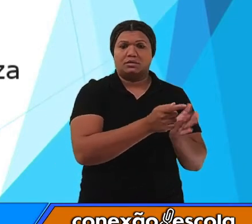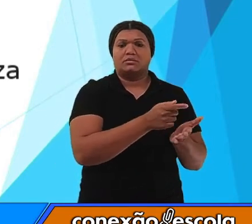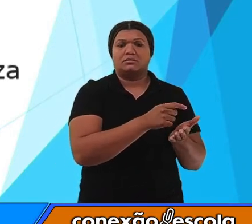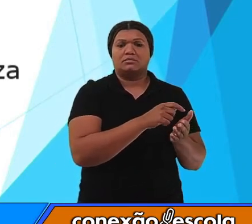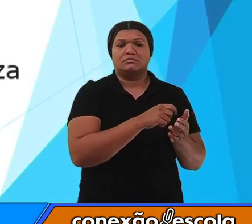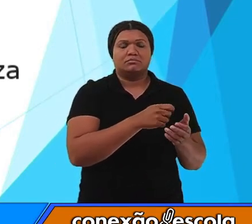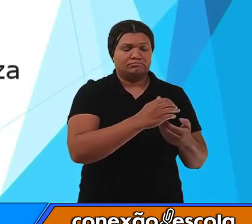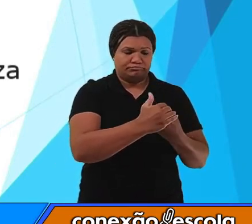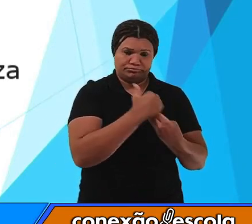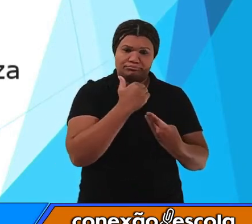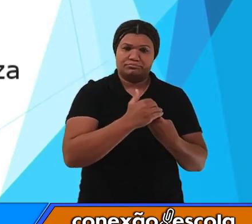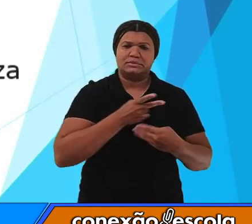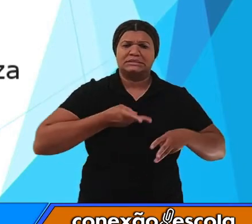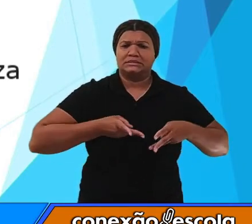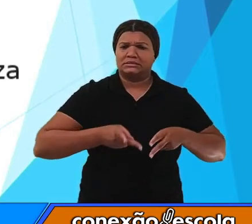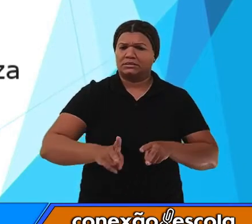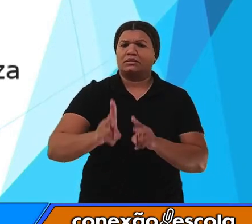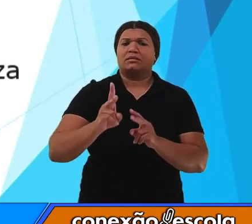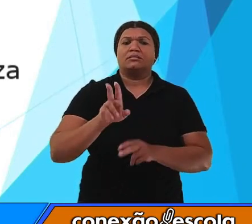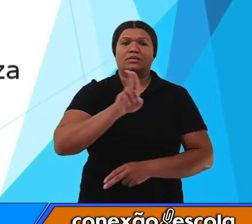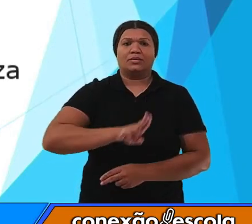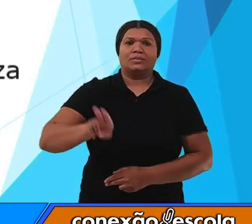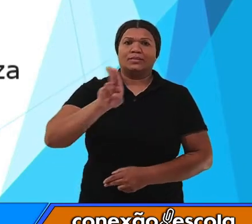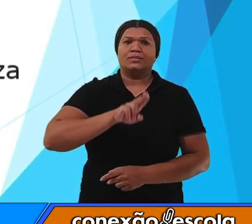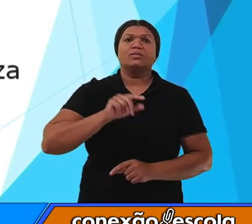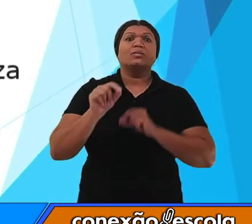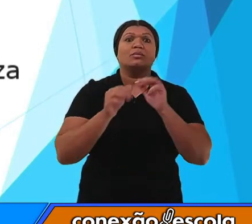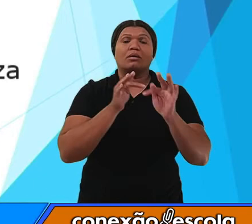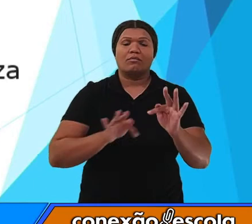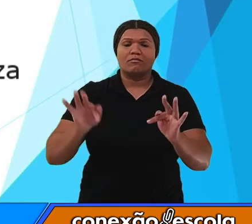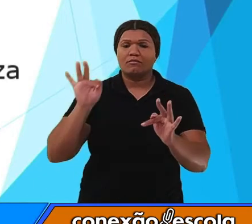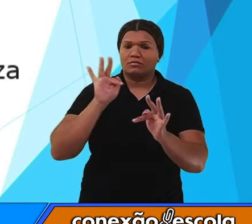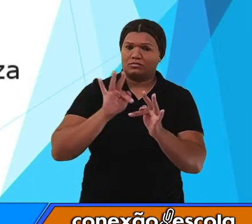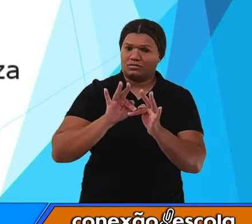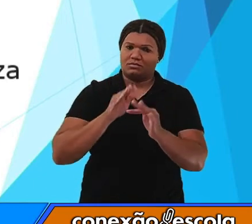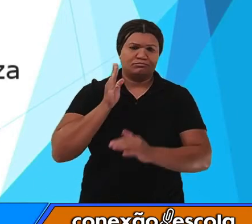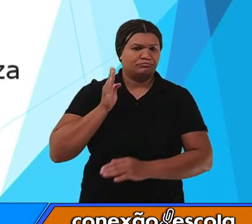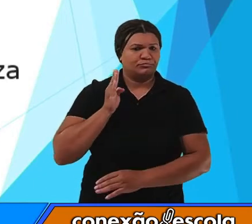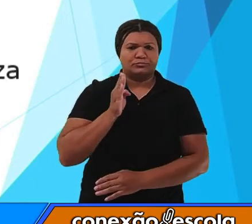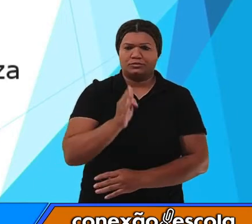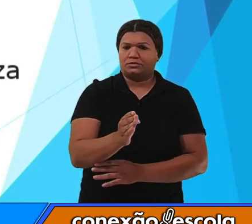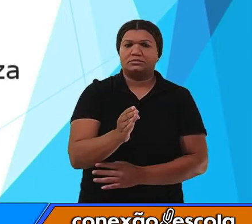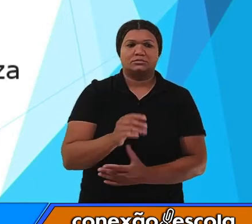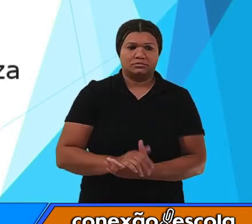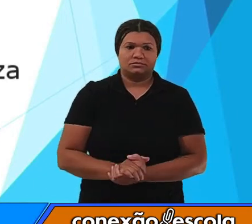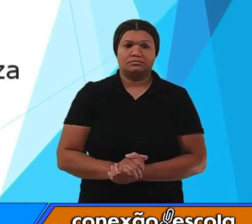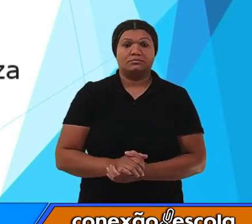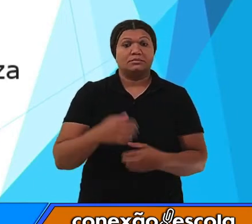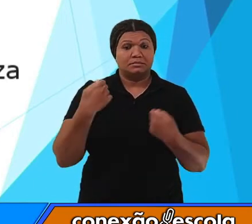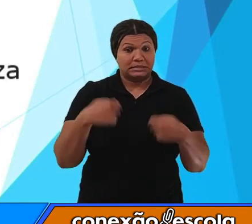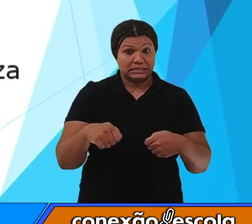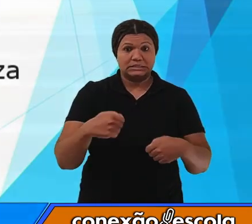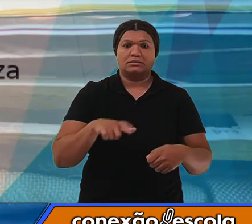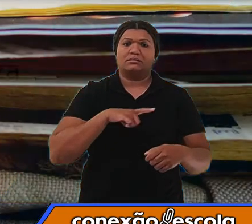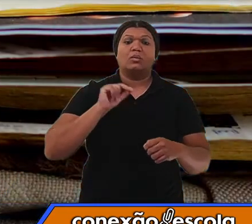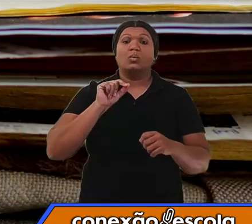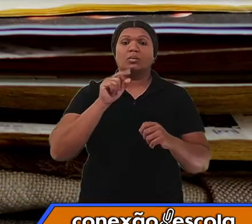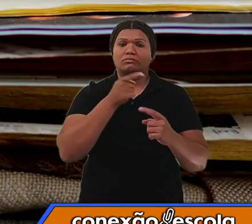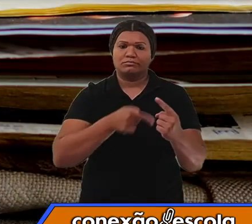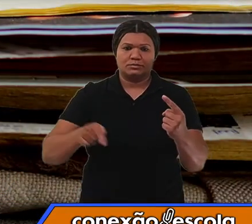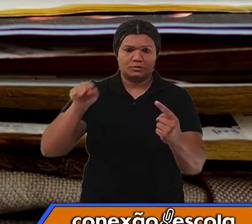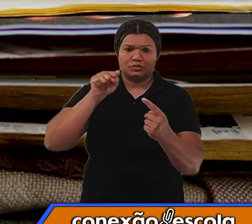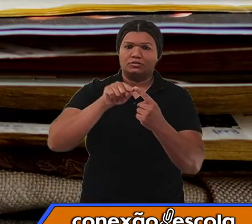instrucional sempre utiliza a função apelativa, sendo totalmente objetiva